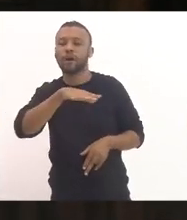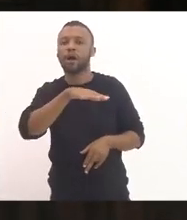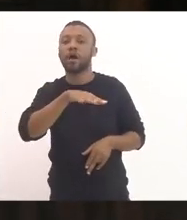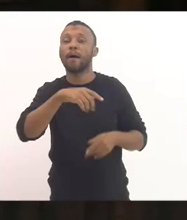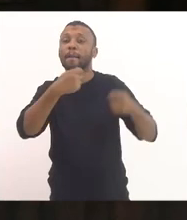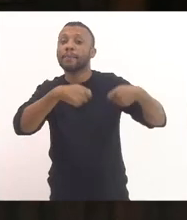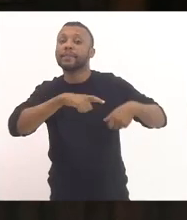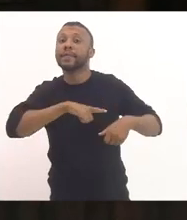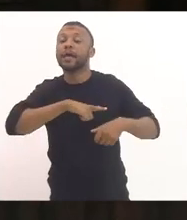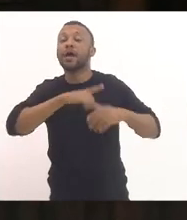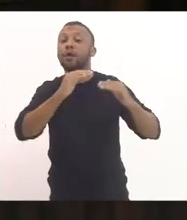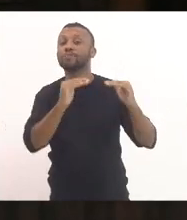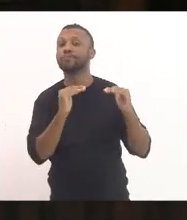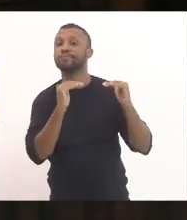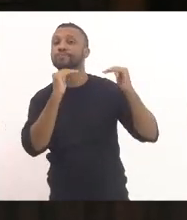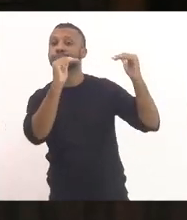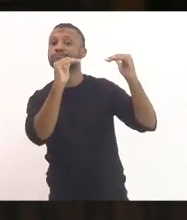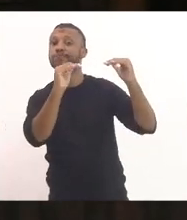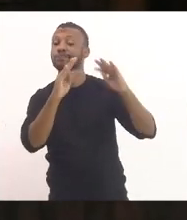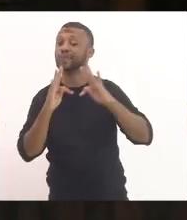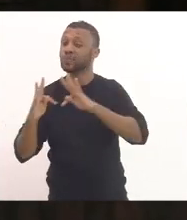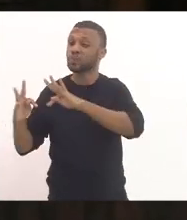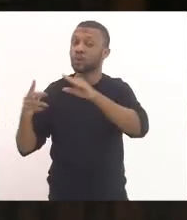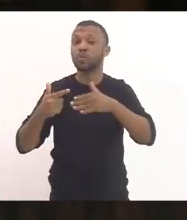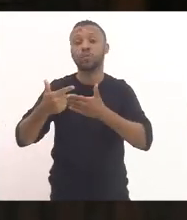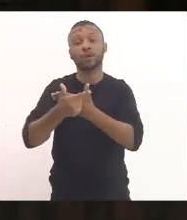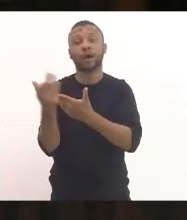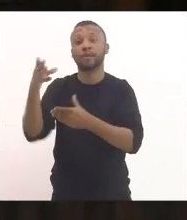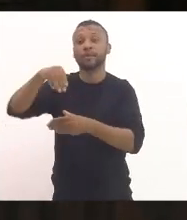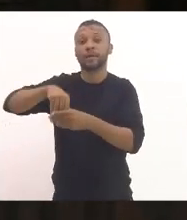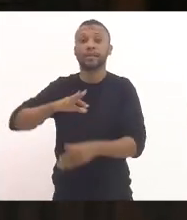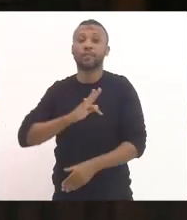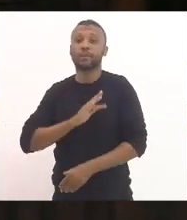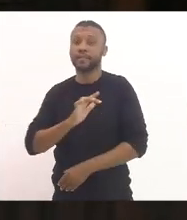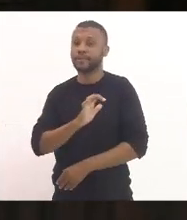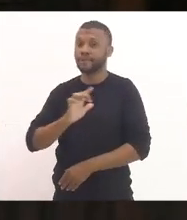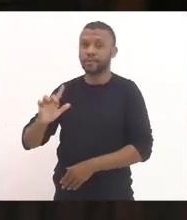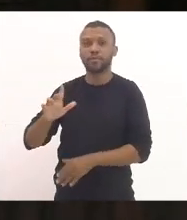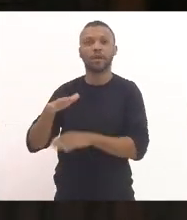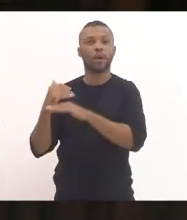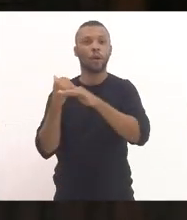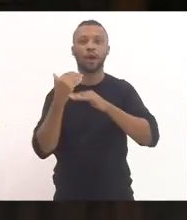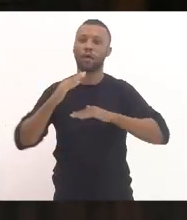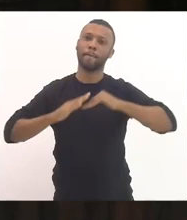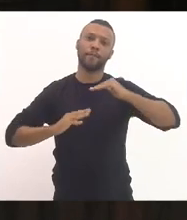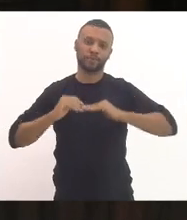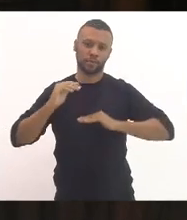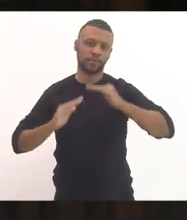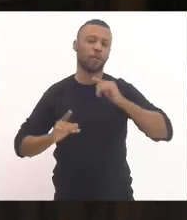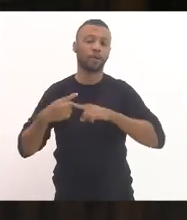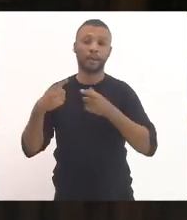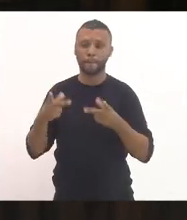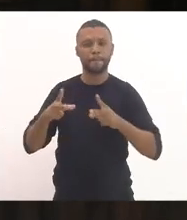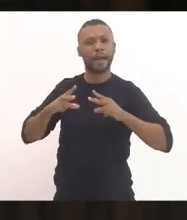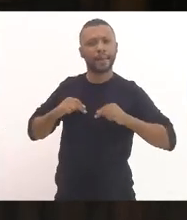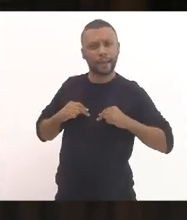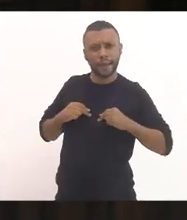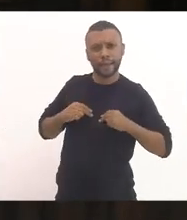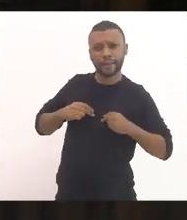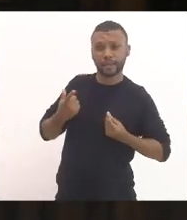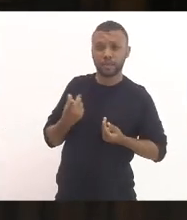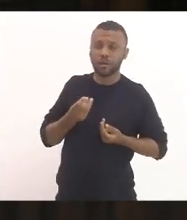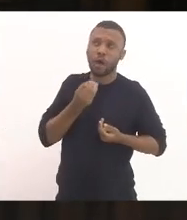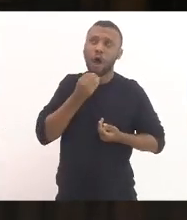superior a própria da polícia para toda a polícia civil é porque igualando as carreiras Porque estão de merecimento a